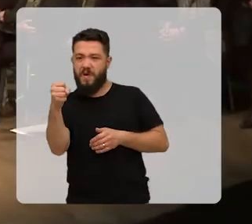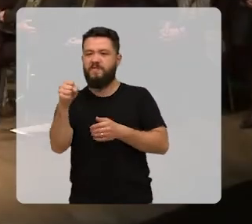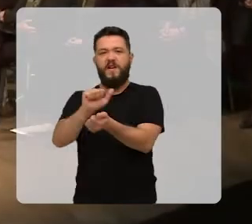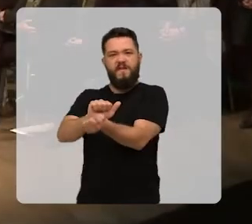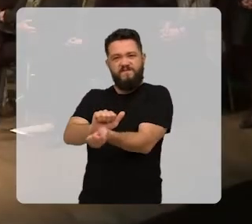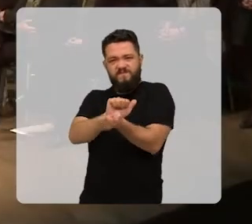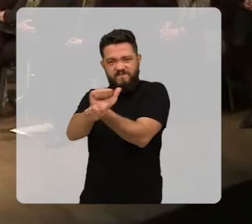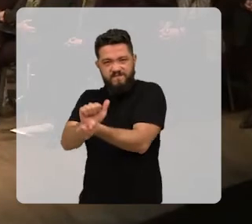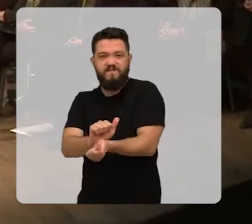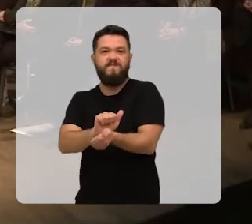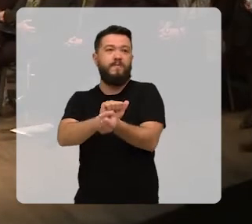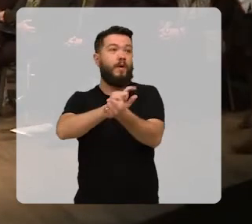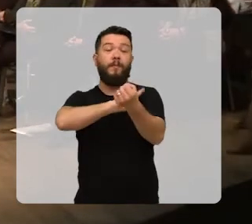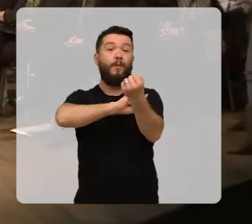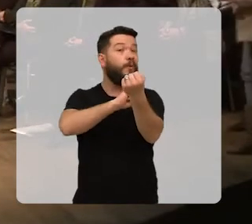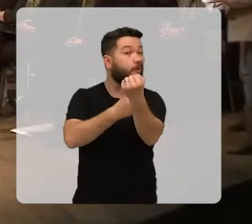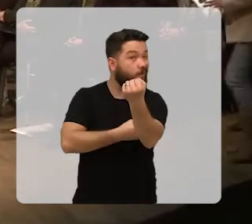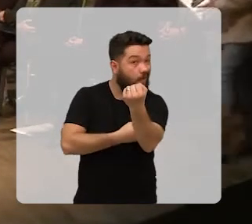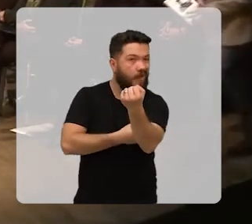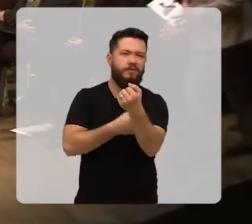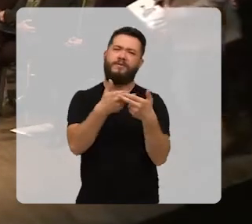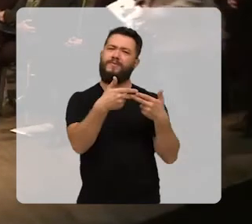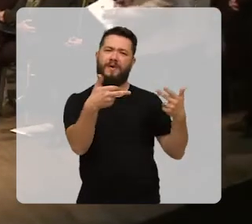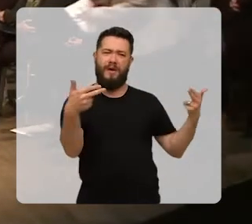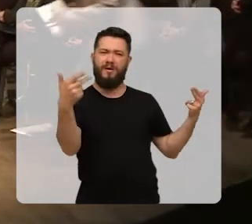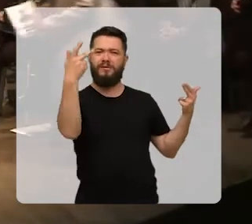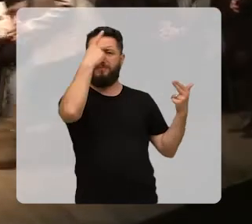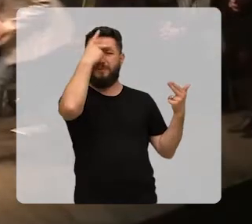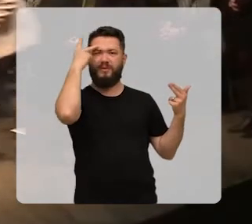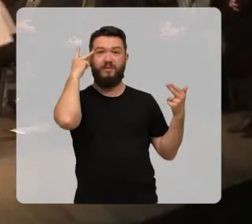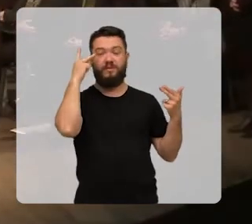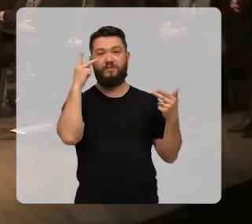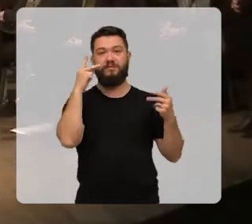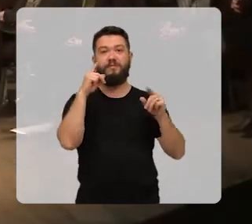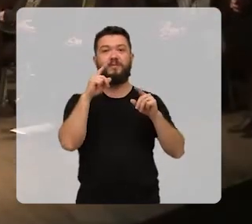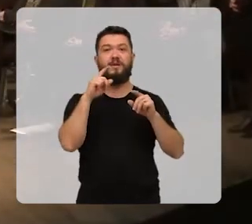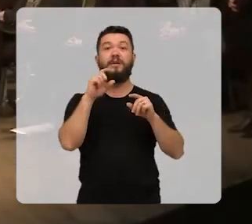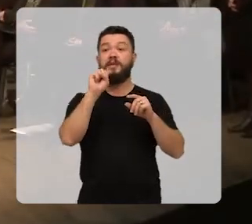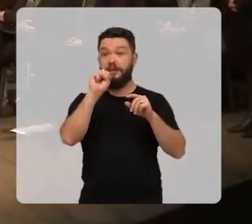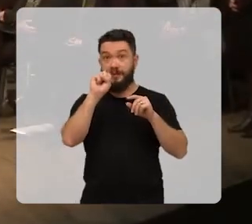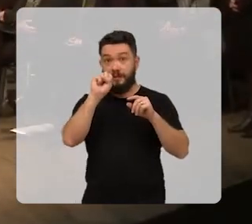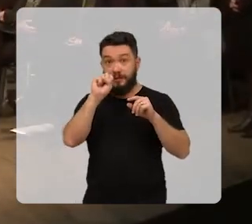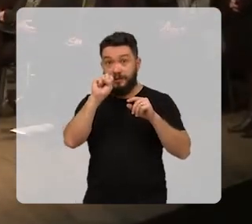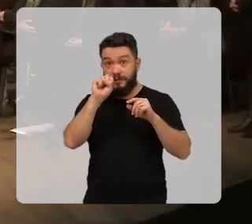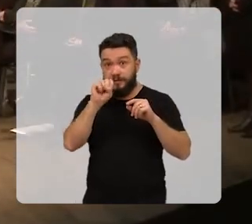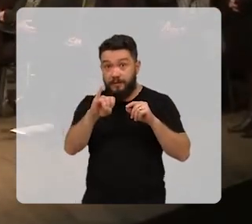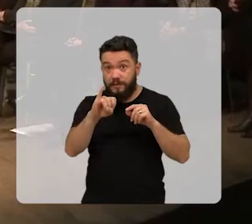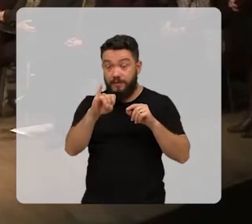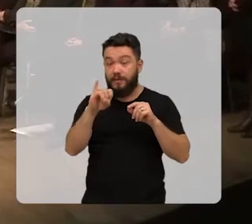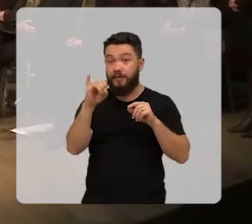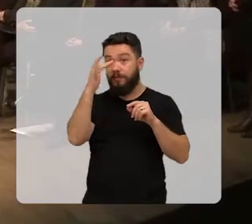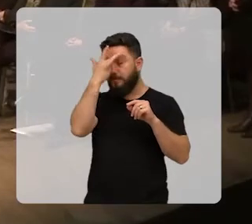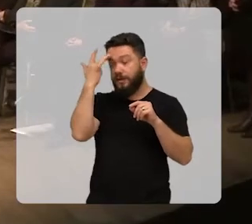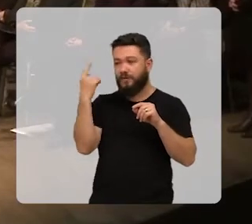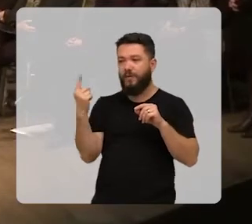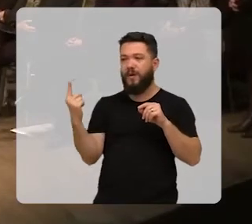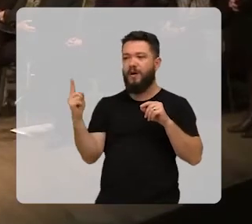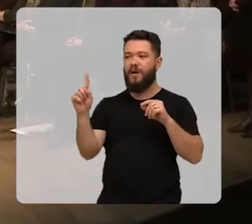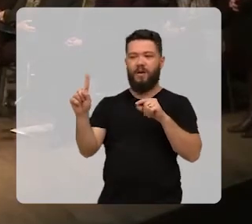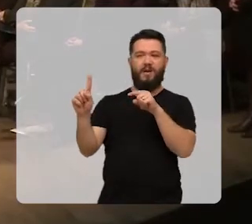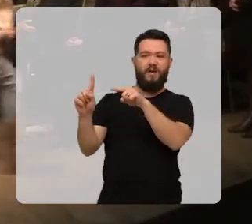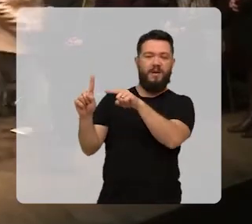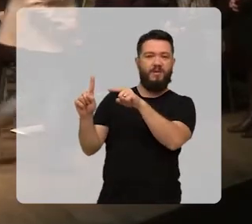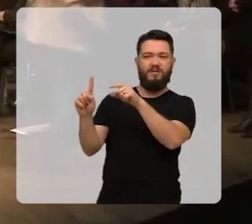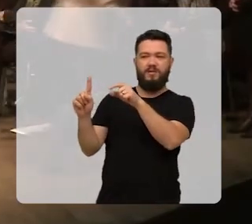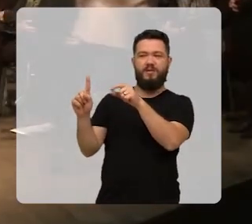os poloneses outros povos ou quem não estava apto